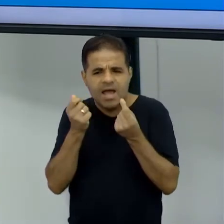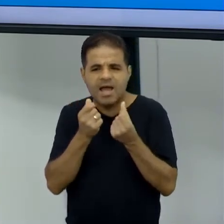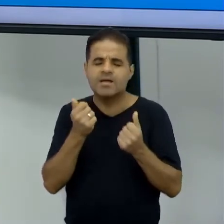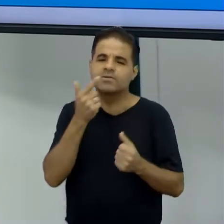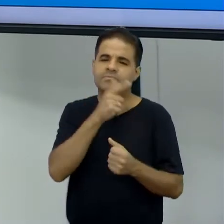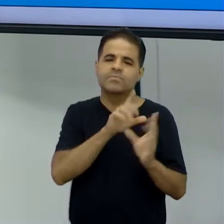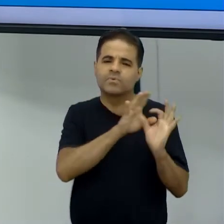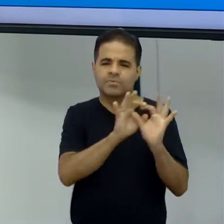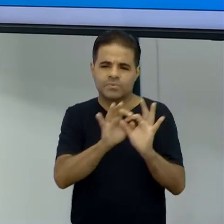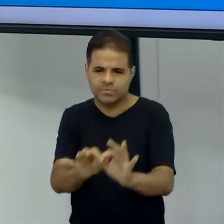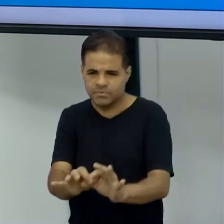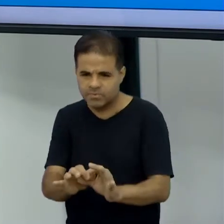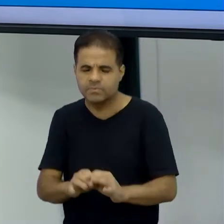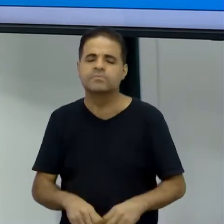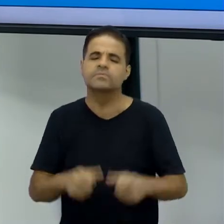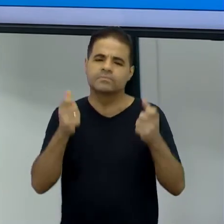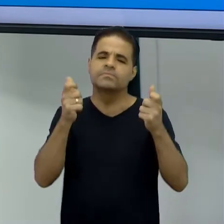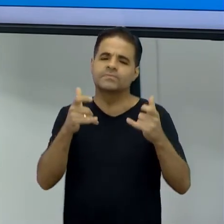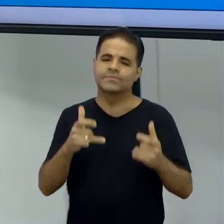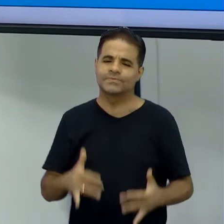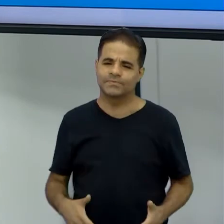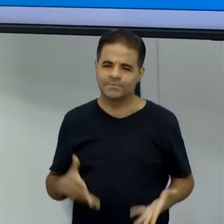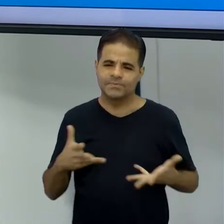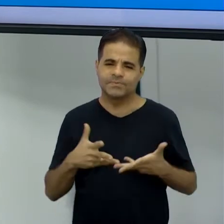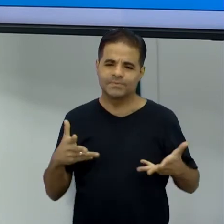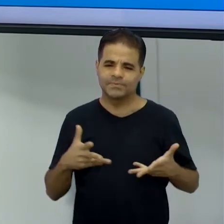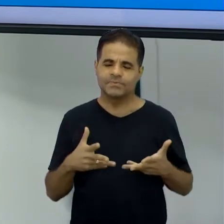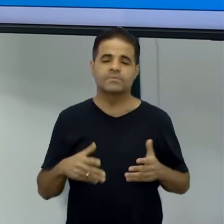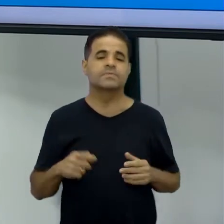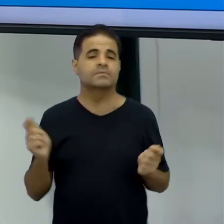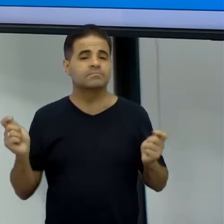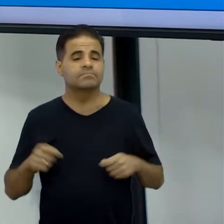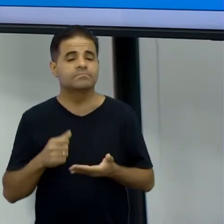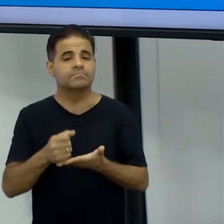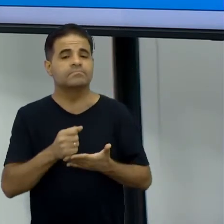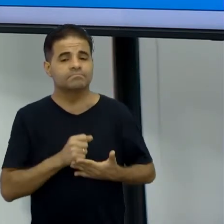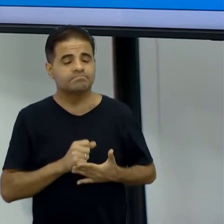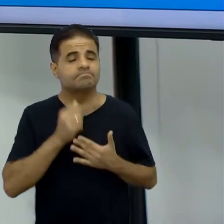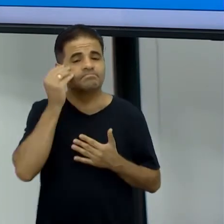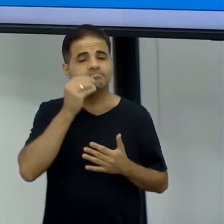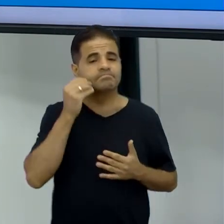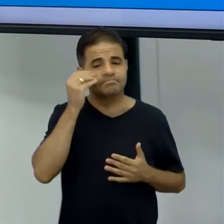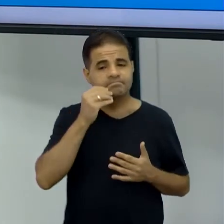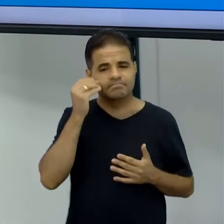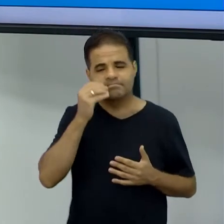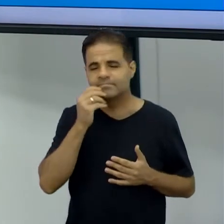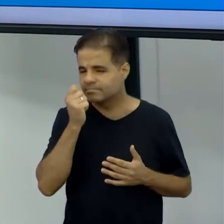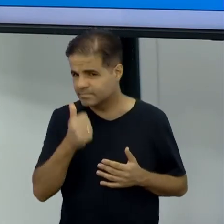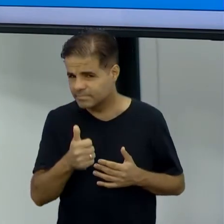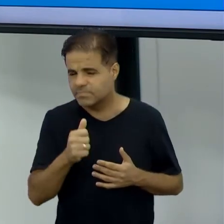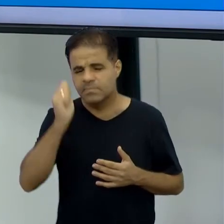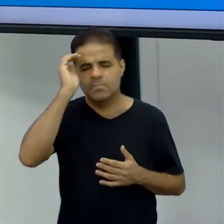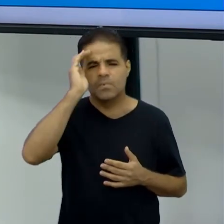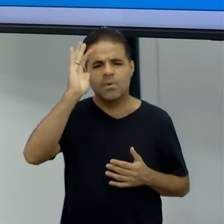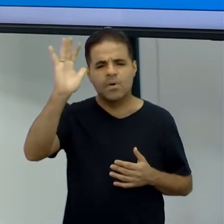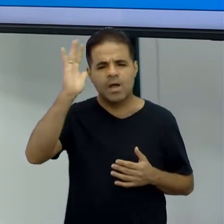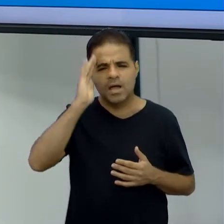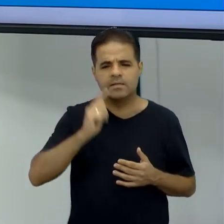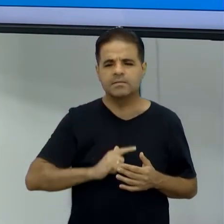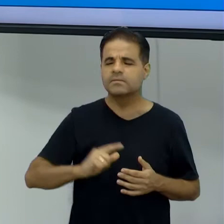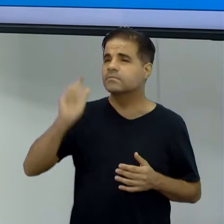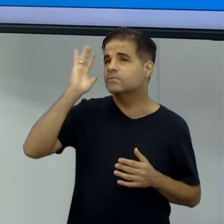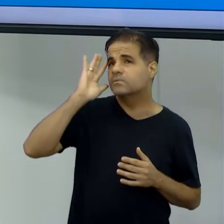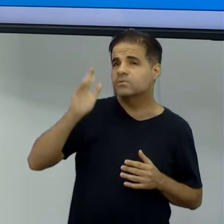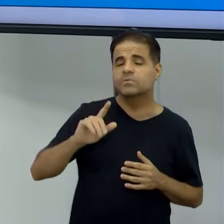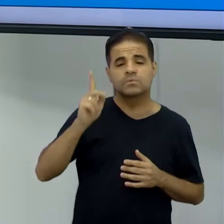outra contextualização do que a gente está fazendo, entendi, aqui hoje, né? Você está podendo trazer essa experiência aí. Mas eu imagino... tem uma imagem